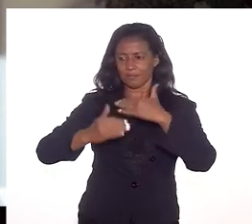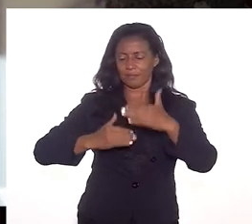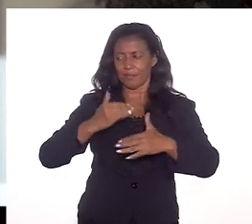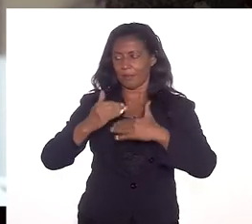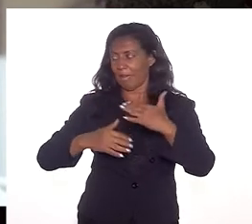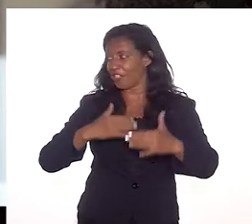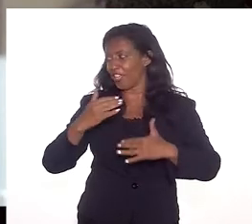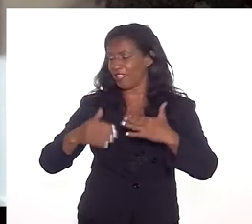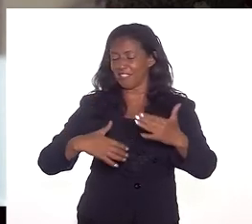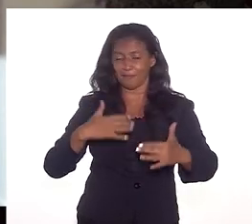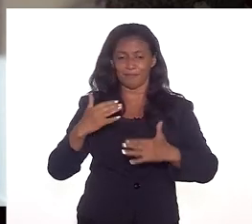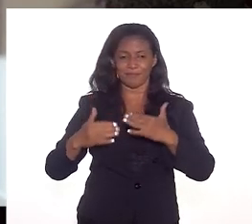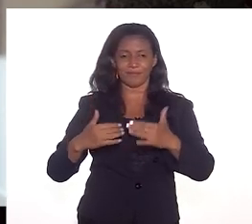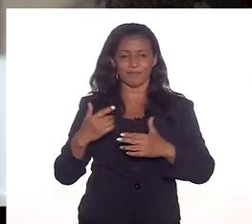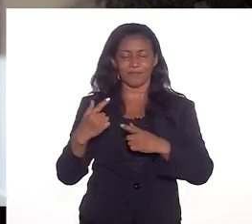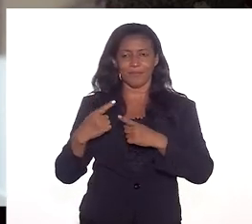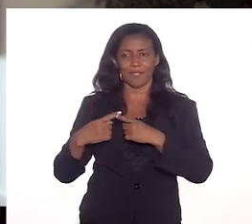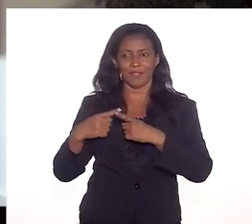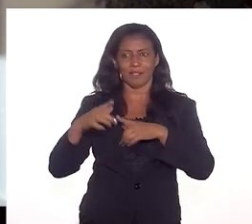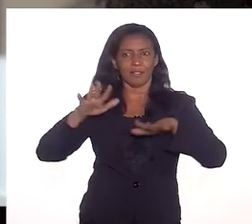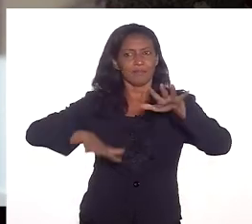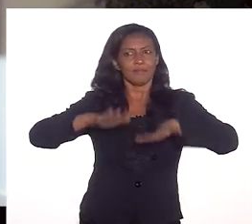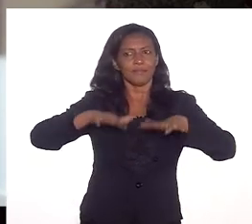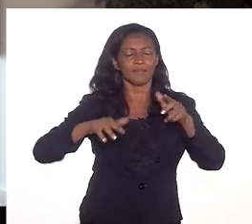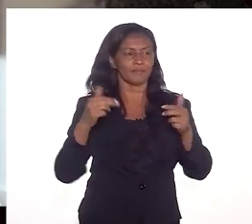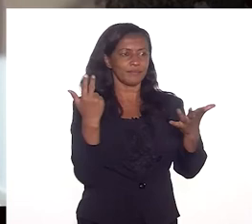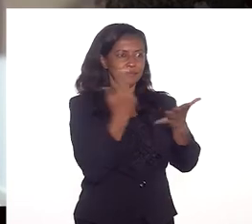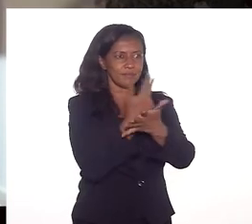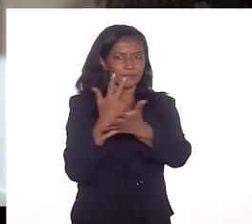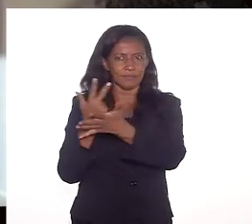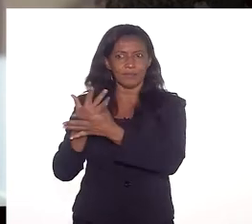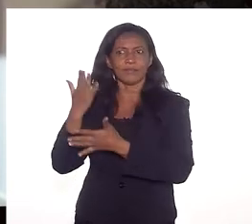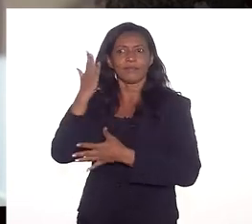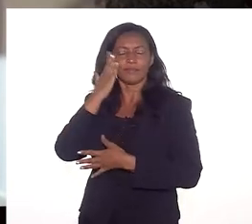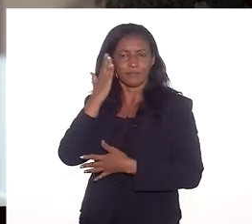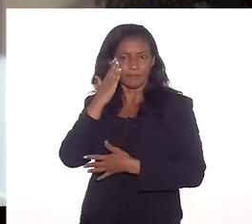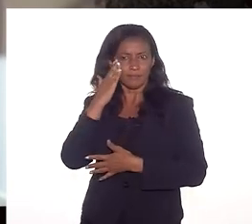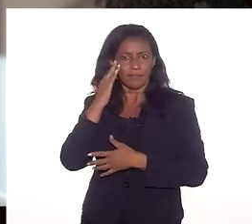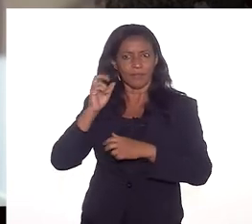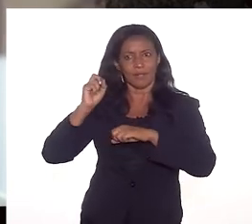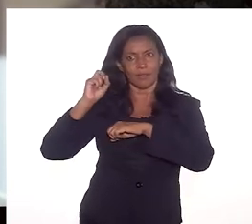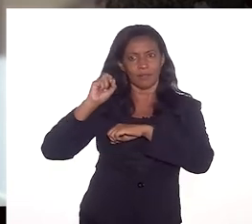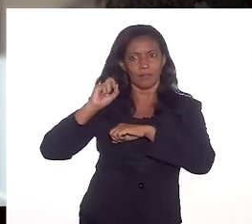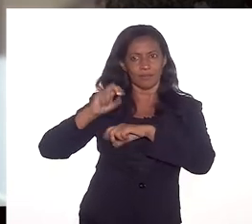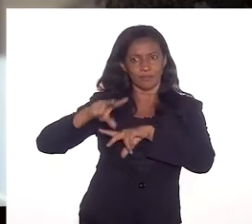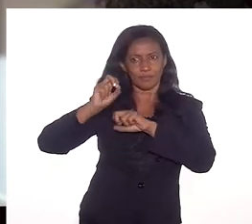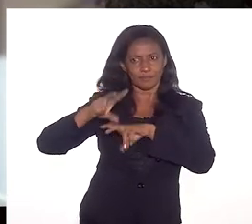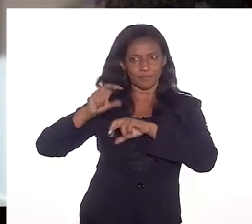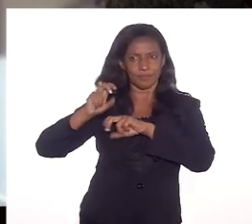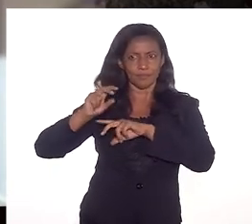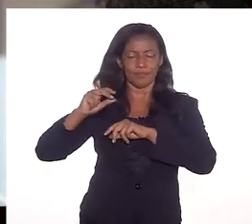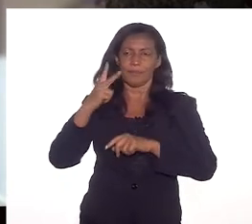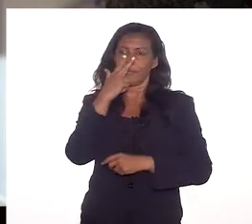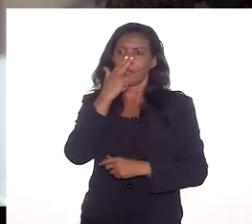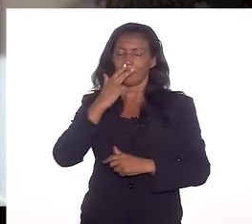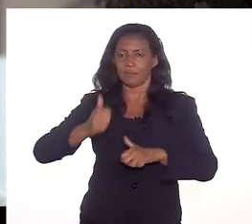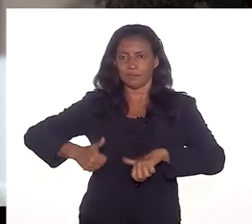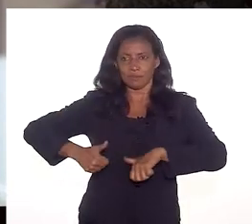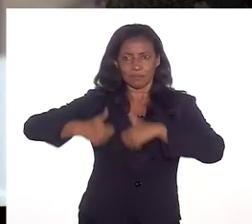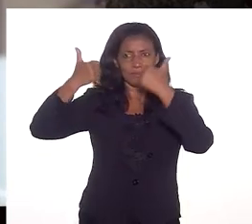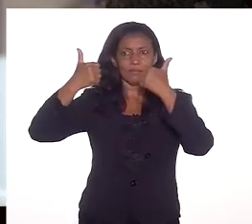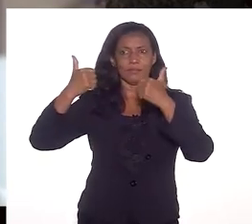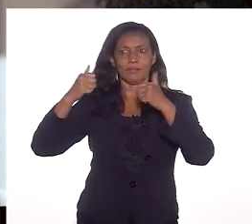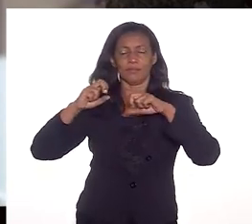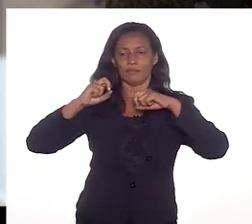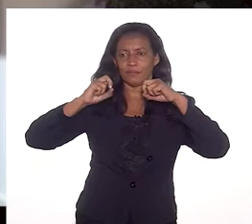produzir os seus danos no organismo materno, mas independente disso, né, as novas variantes parece que elas têm essa capacidade ainda